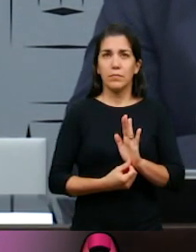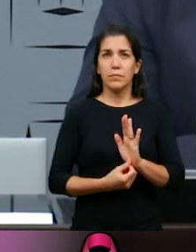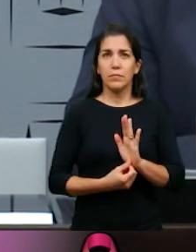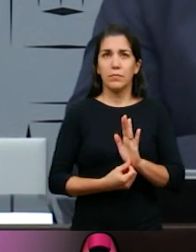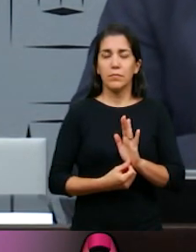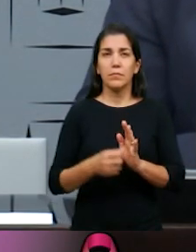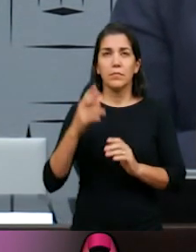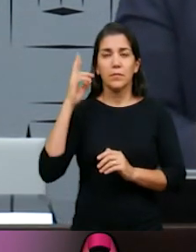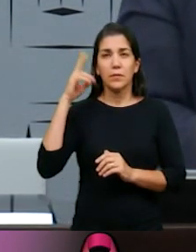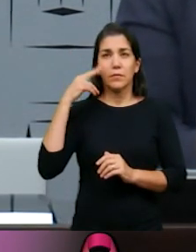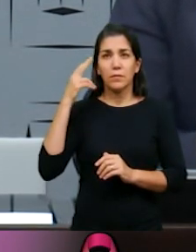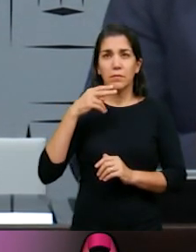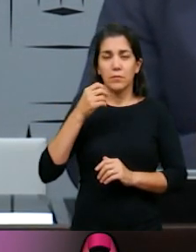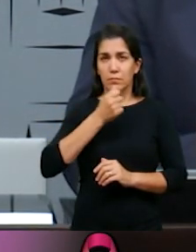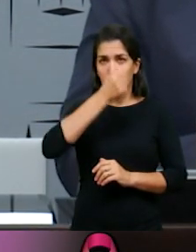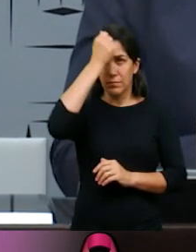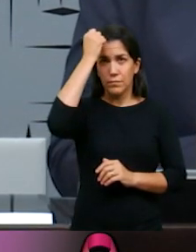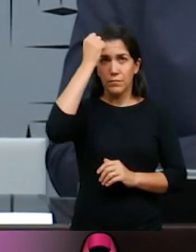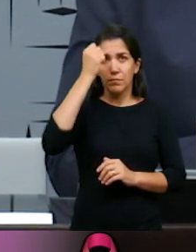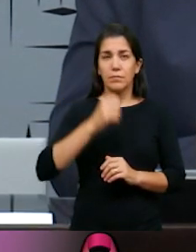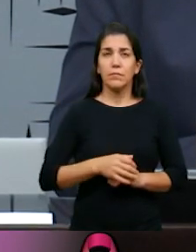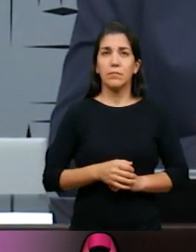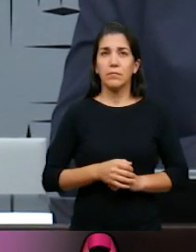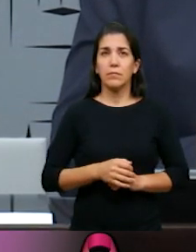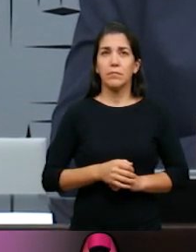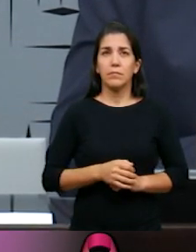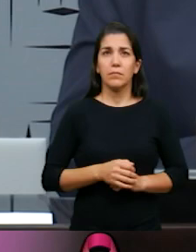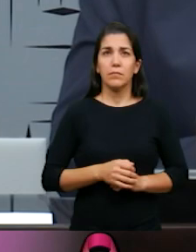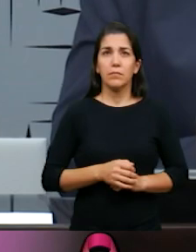Adoc, vereador Dr. Alceu.